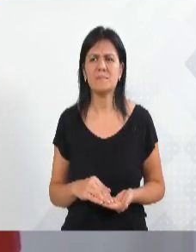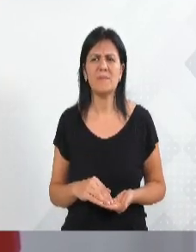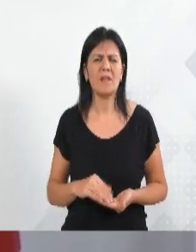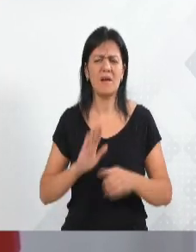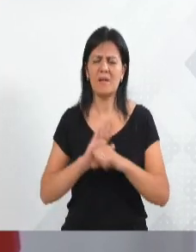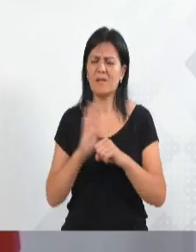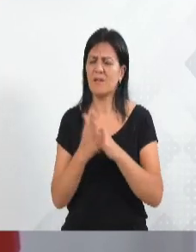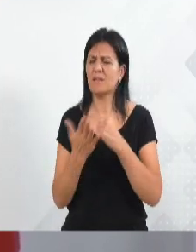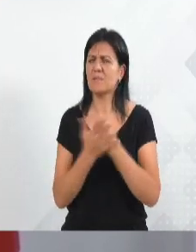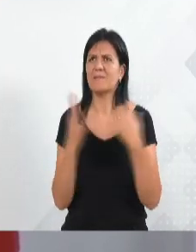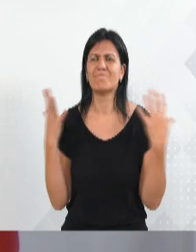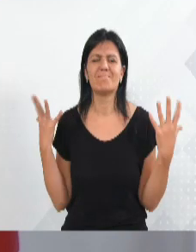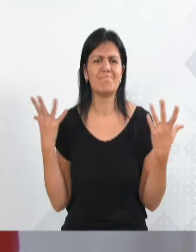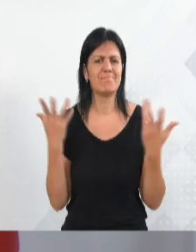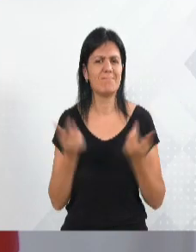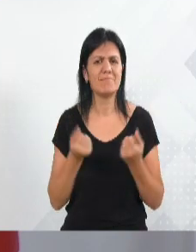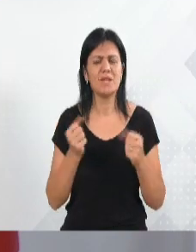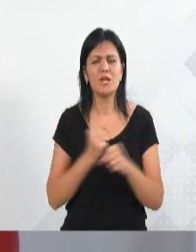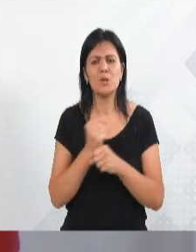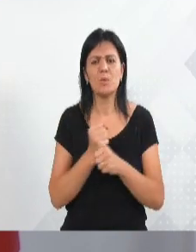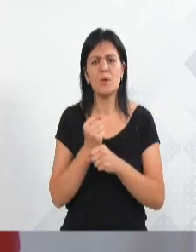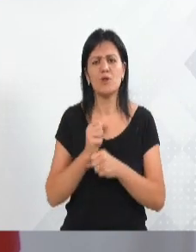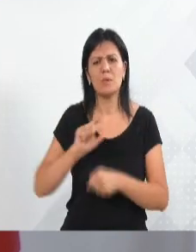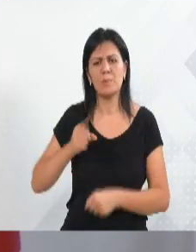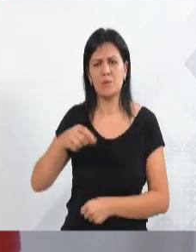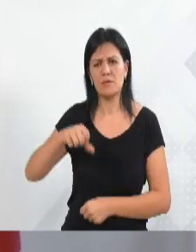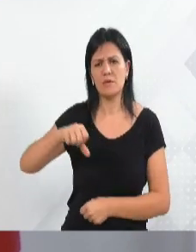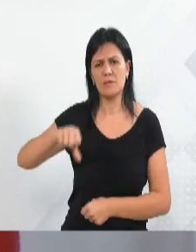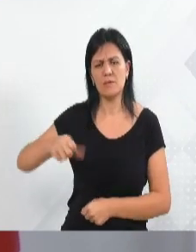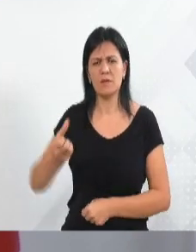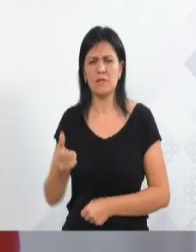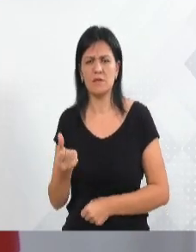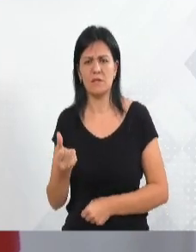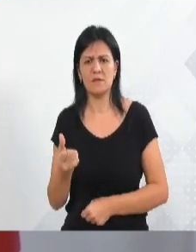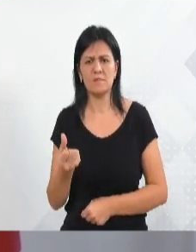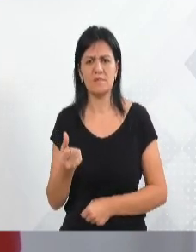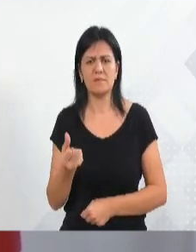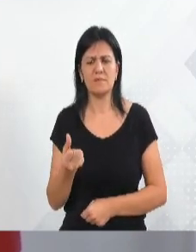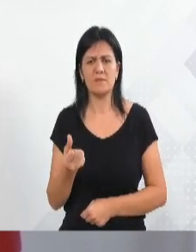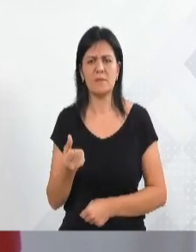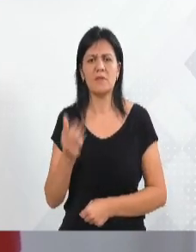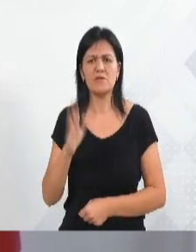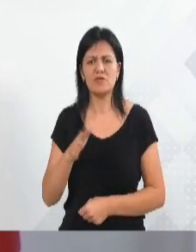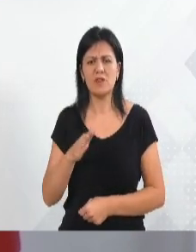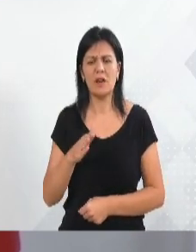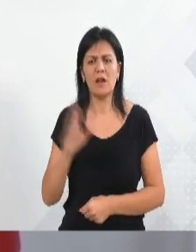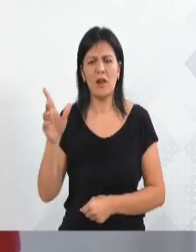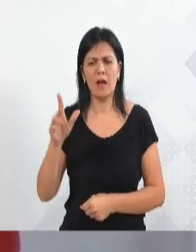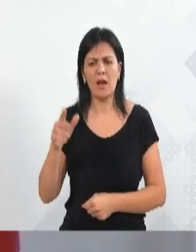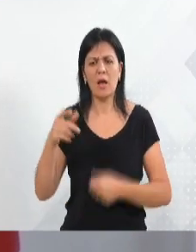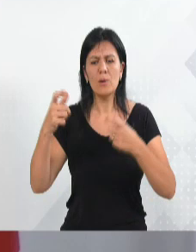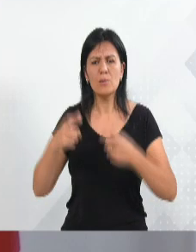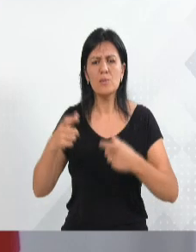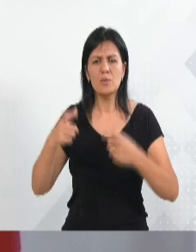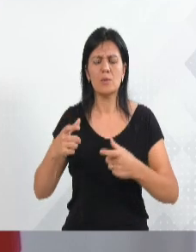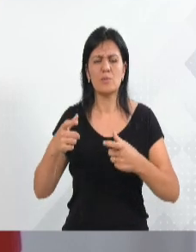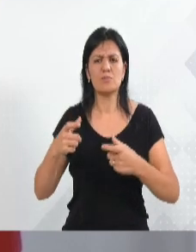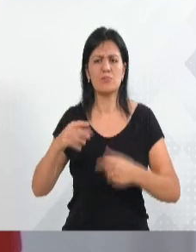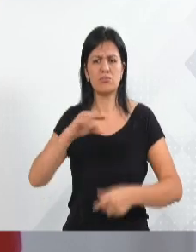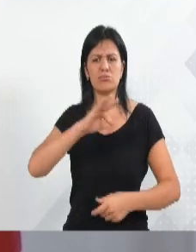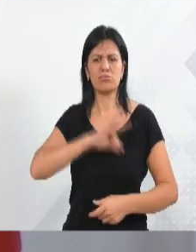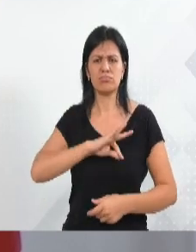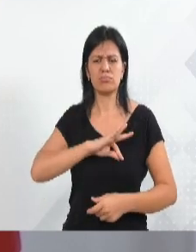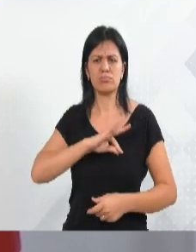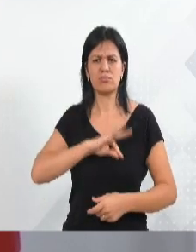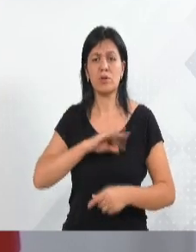bairro fantástico. Em 96, aportei lá como a segunda base descentralizada da Polícia Militar de Santa Catarina, quando a PM aprendeu que